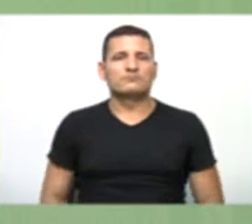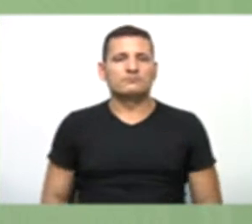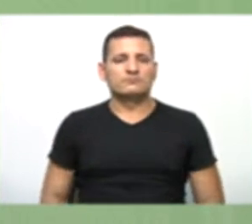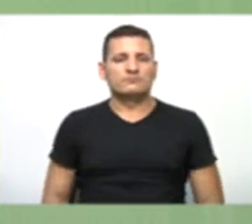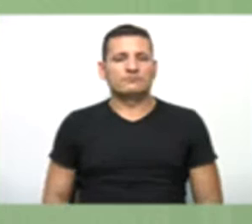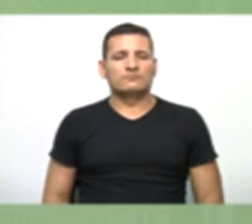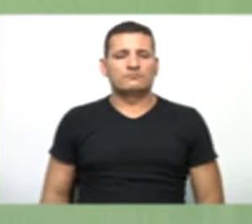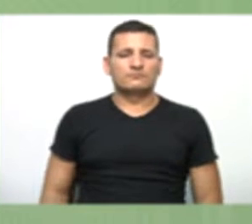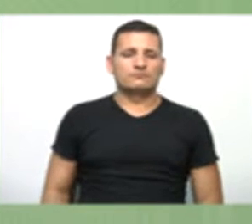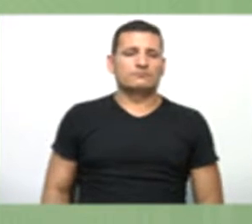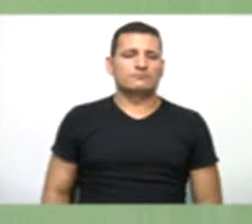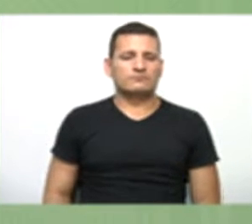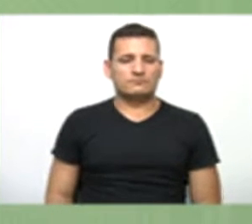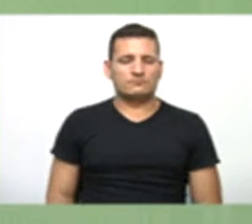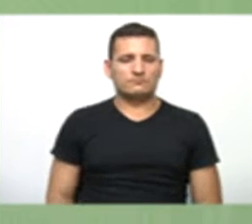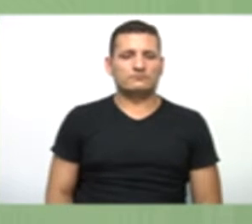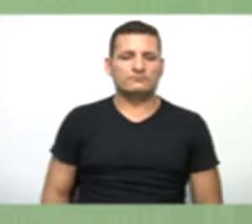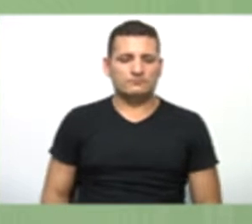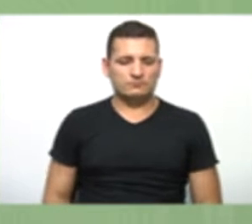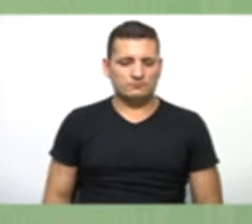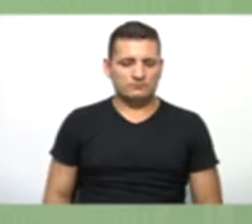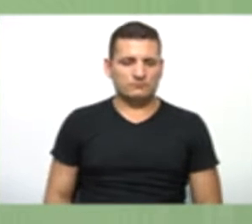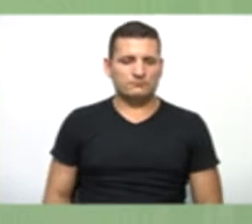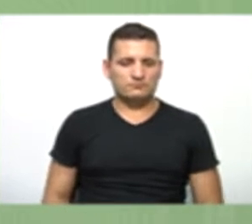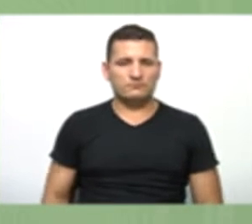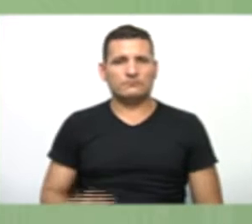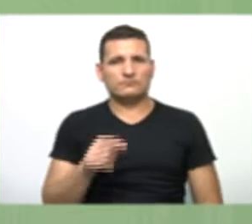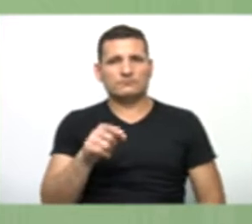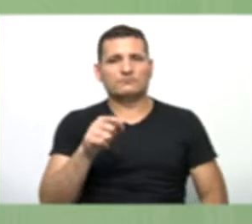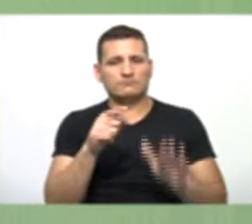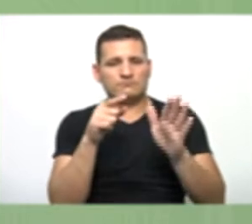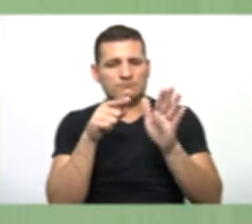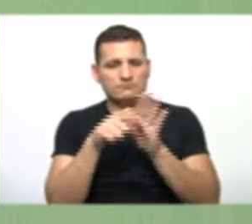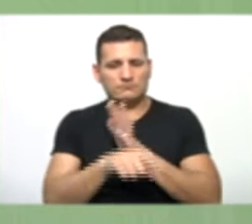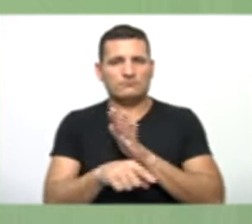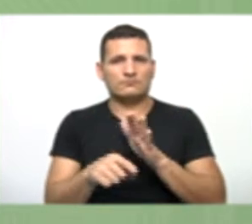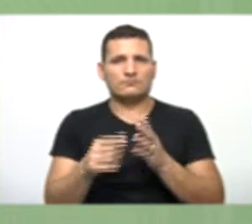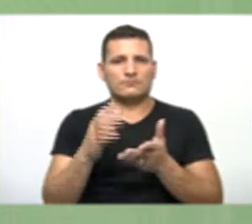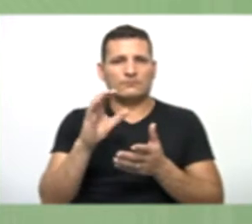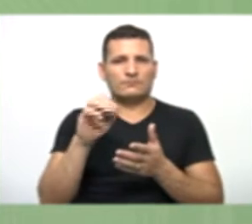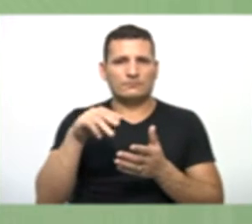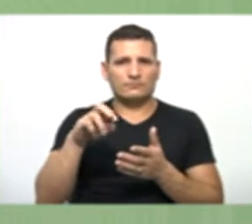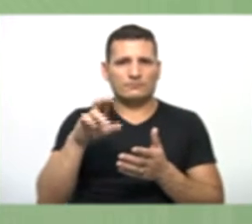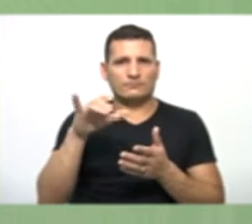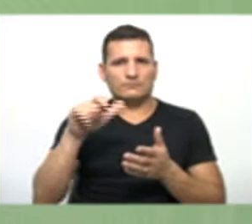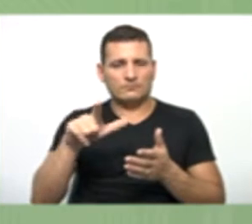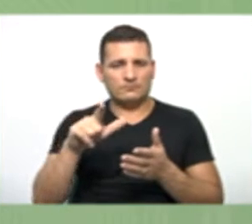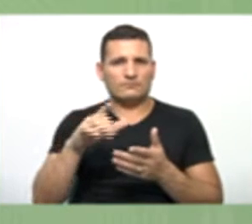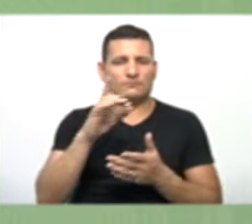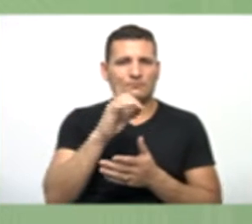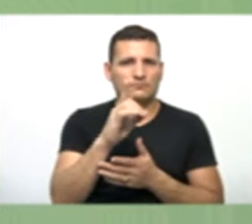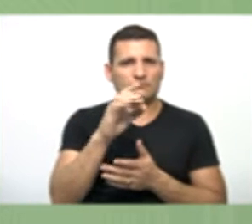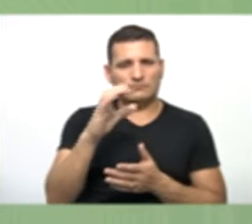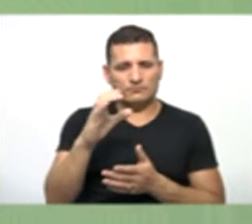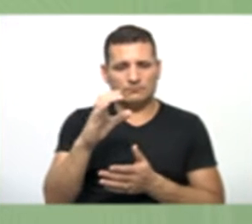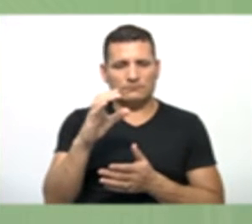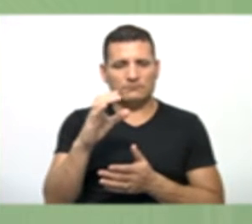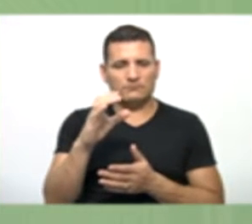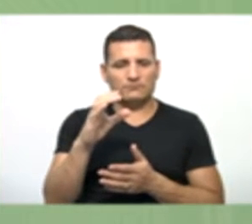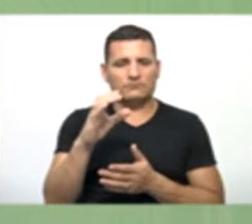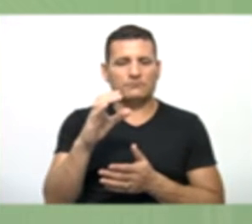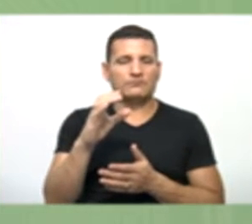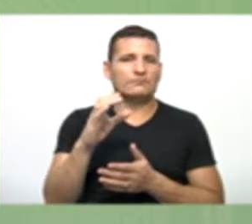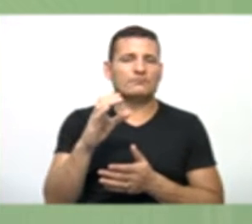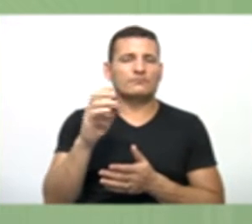de ver, a equação é essa. Desconto comercial DC vai ser o quê? Valor nominal